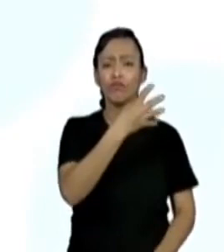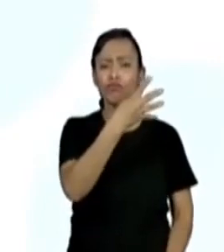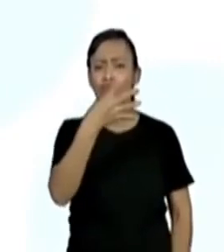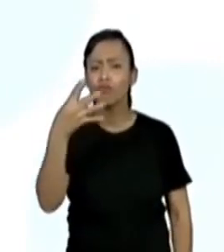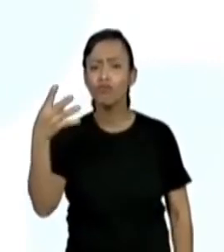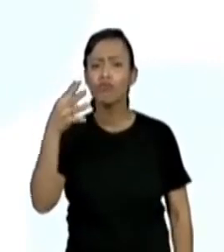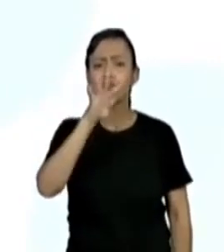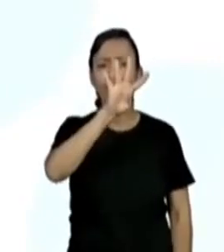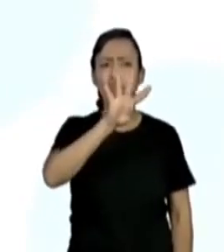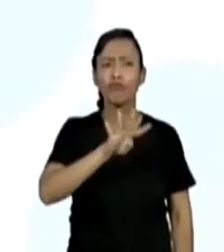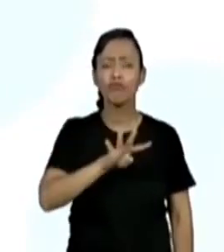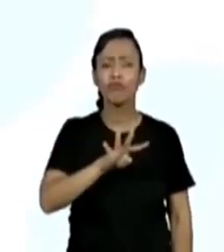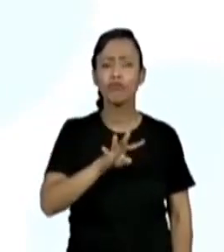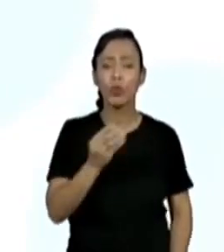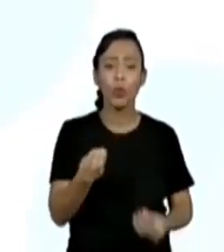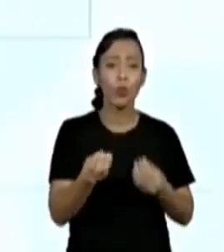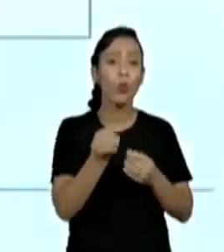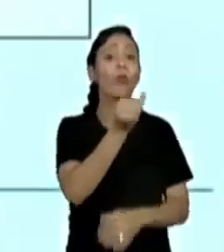vamos